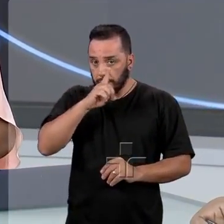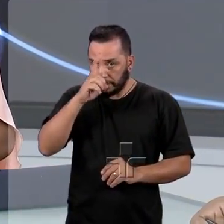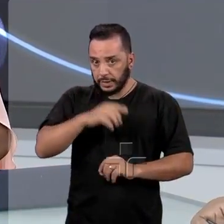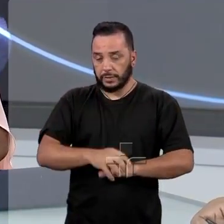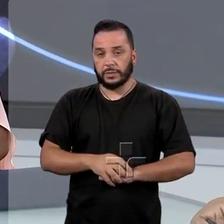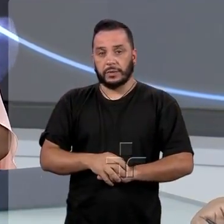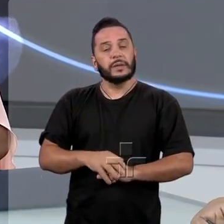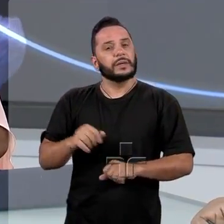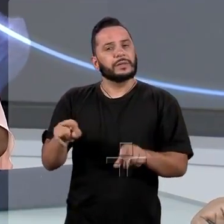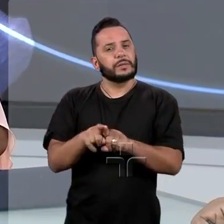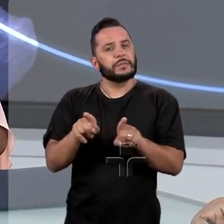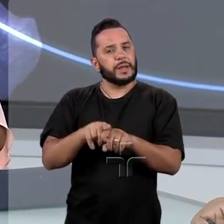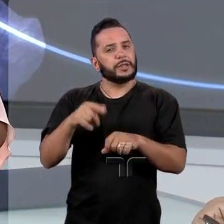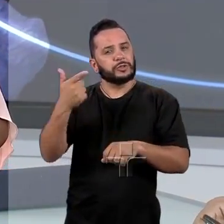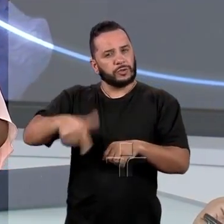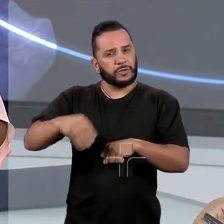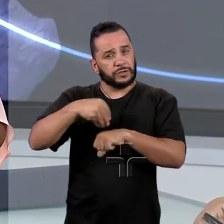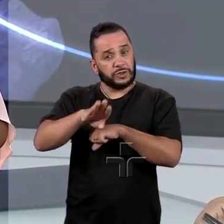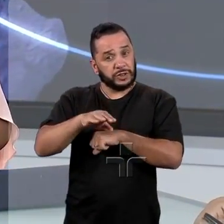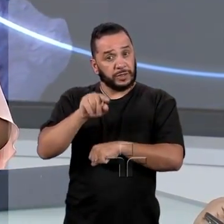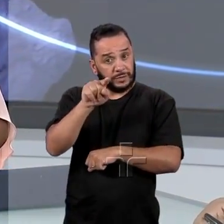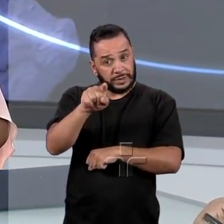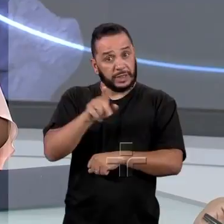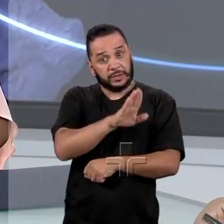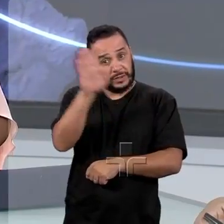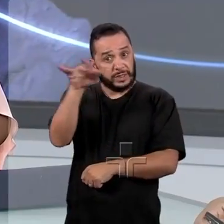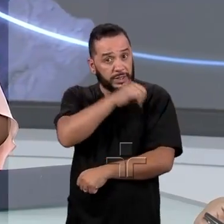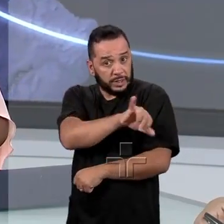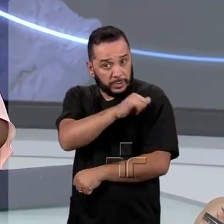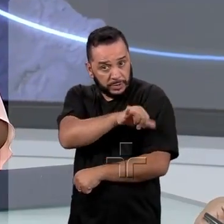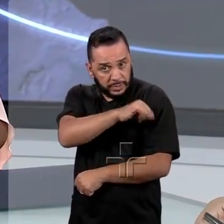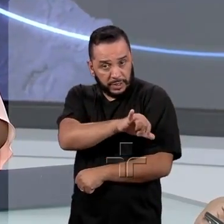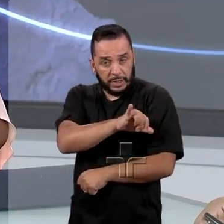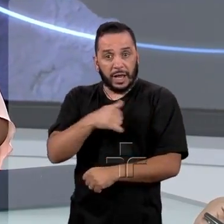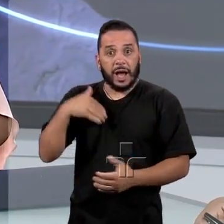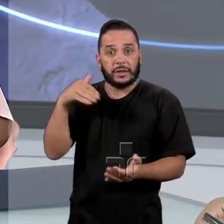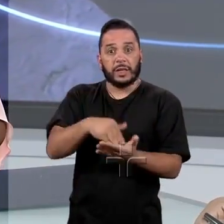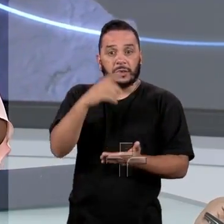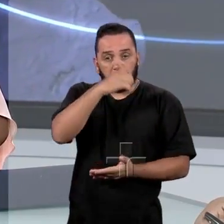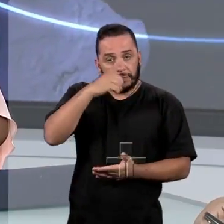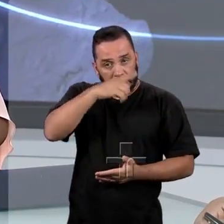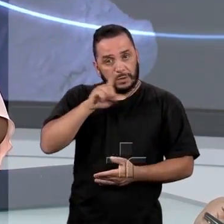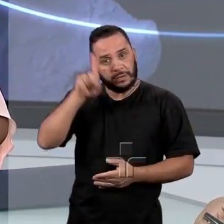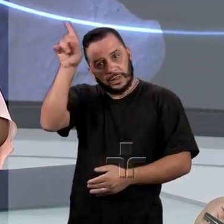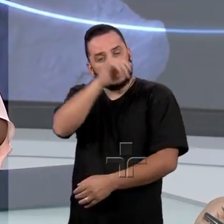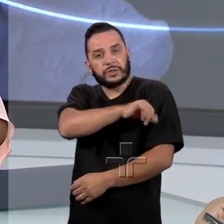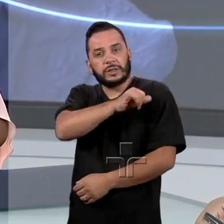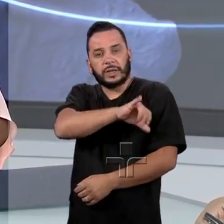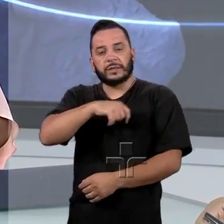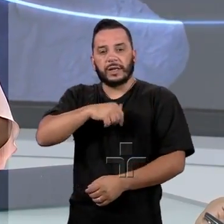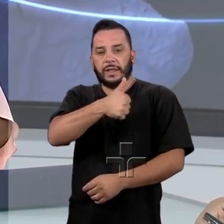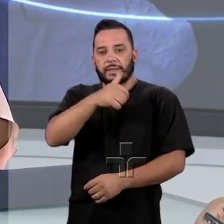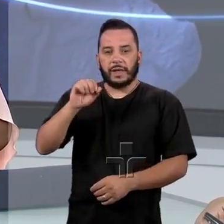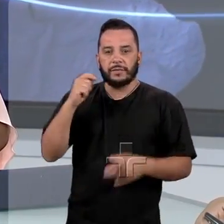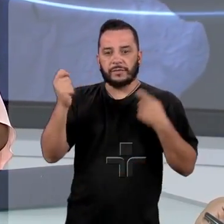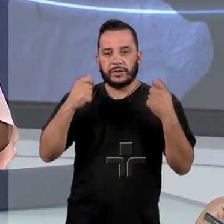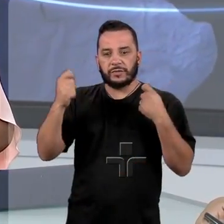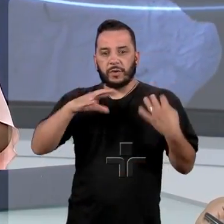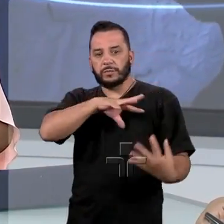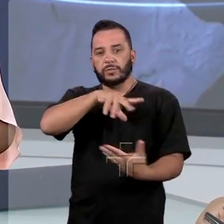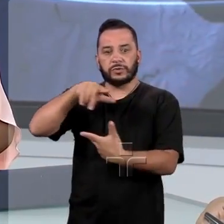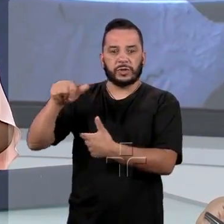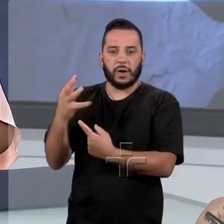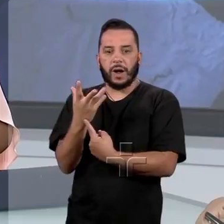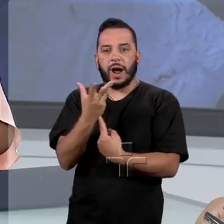edição com mais uma dica, agora para quem estiver no Rio de Janeiro. Acontece até domingo, na cidade, a 10ª edição do Festival Internacional